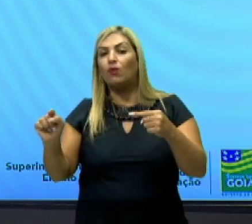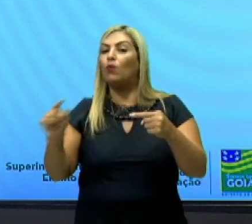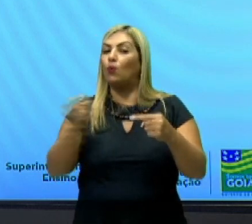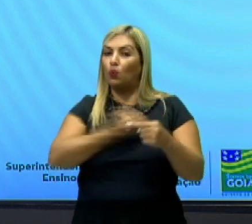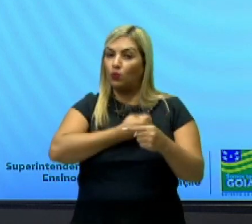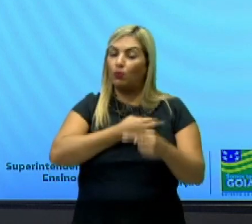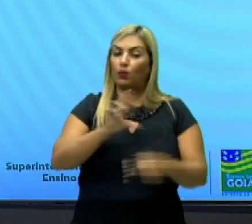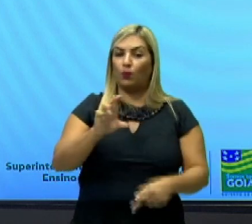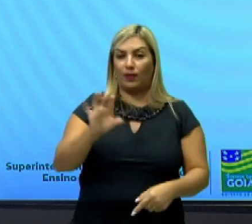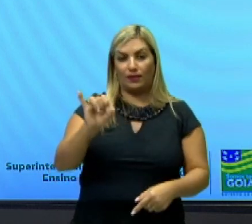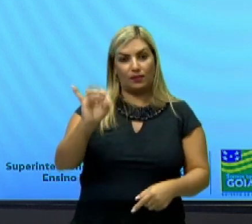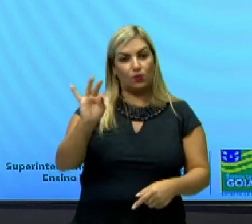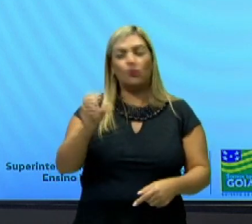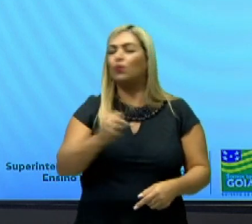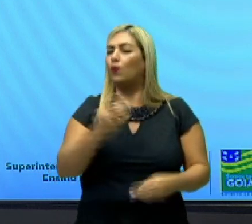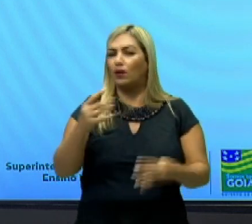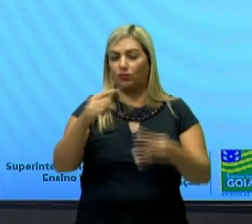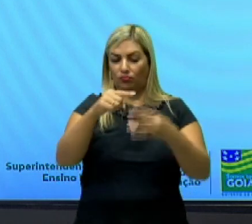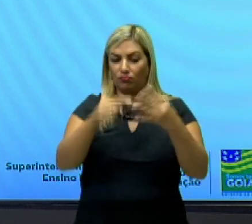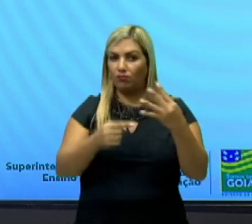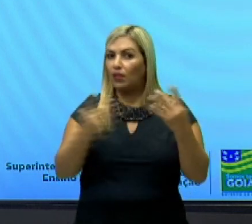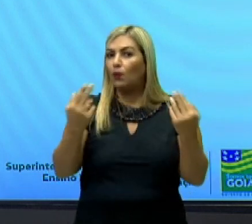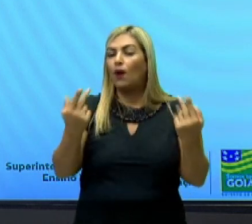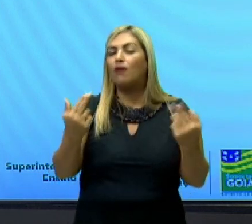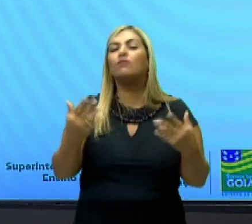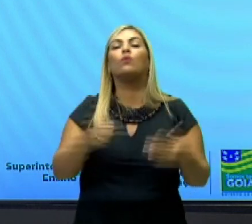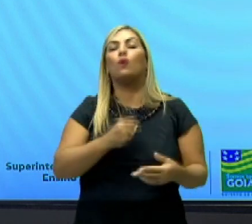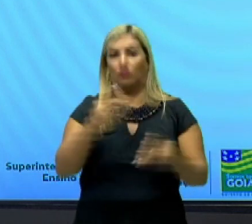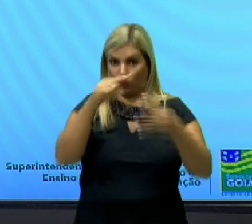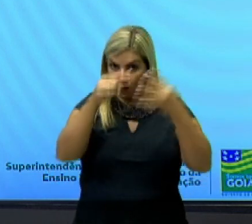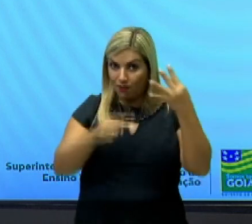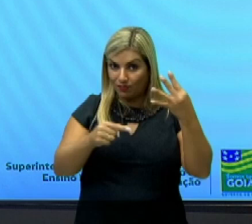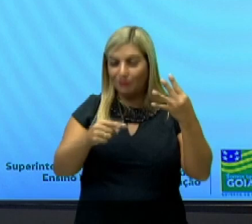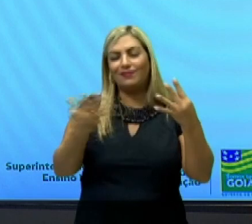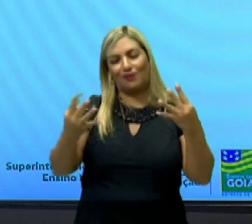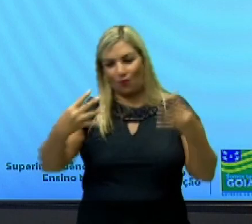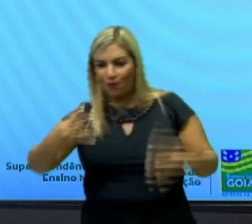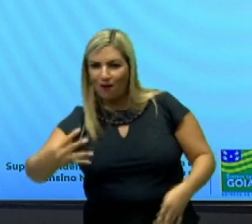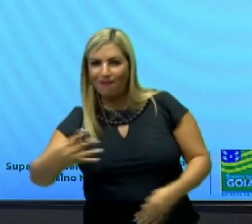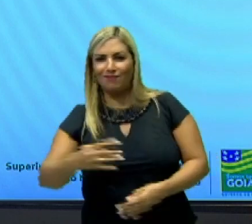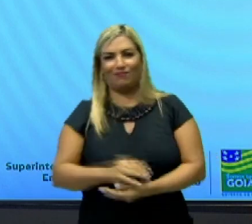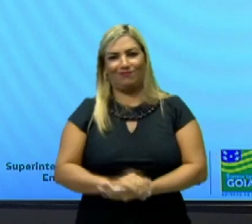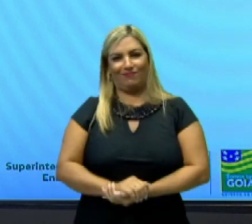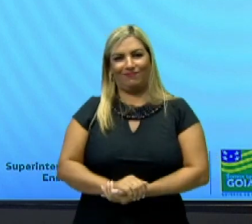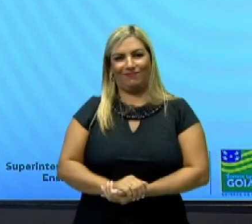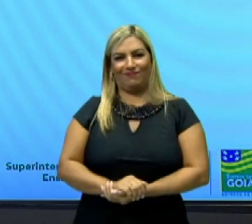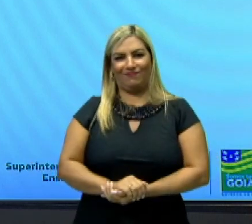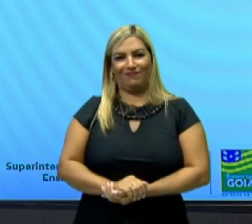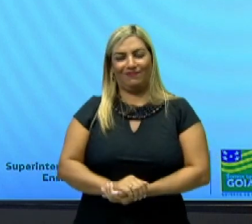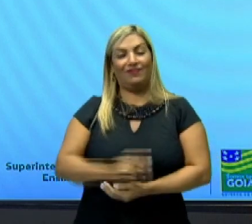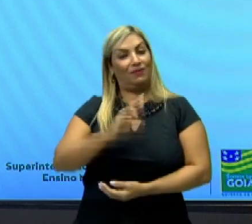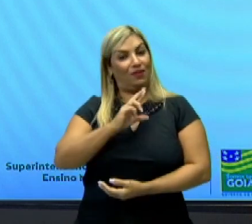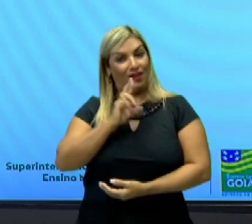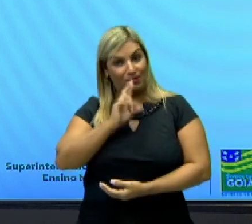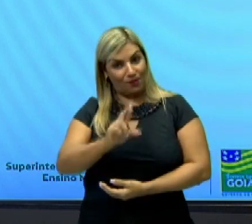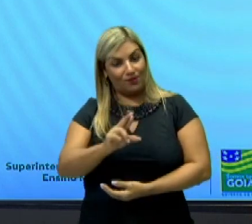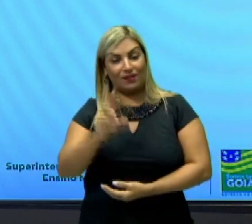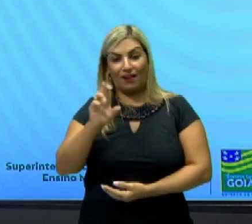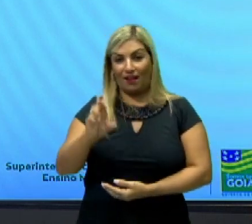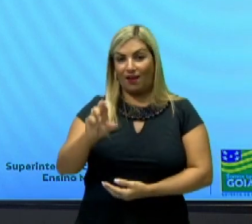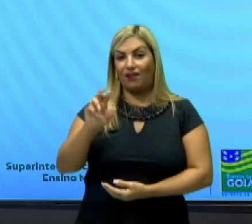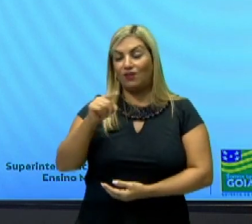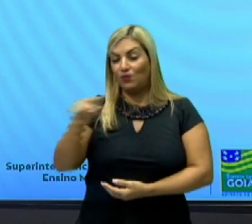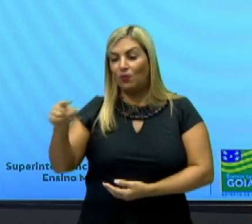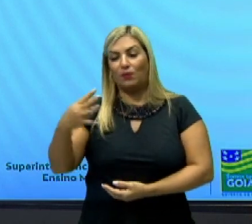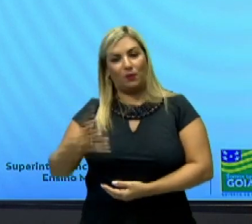Ora, aqui, quantos resistores nós temos? Iguais. Não são 4? Fechou, cara. Então, a minha resistência é R sobre